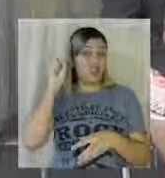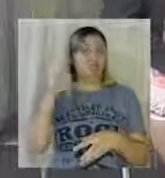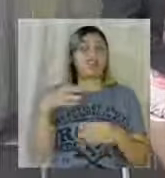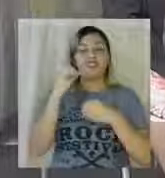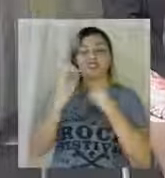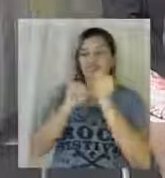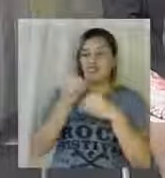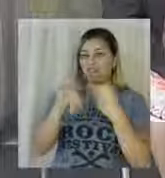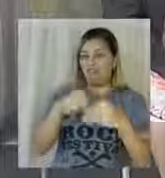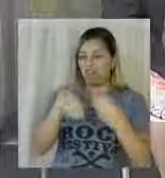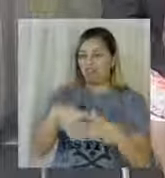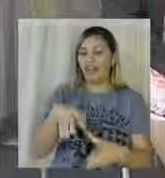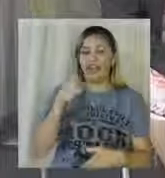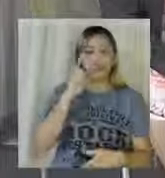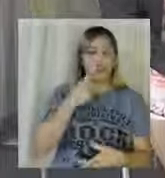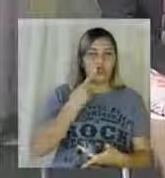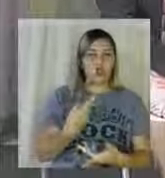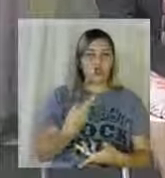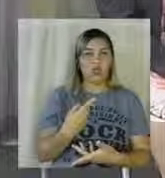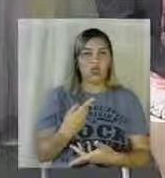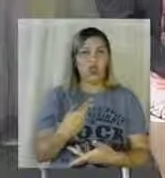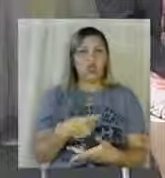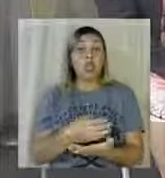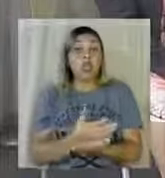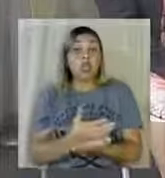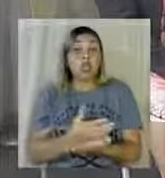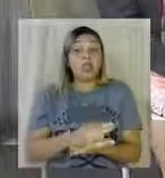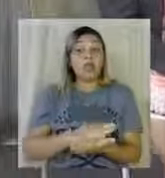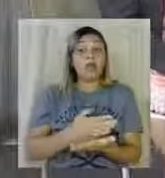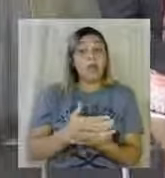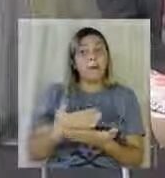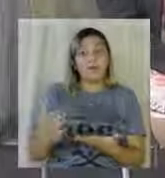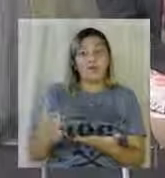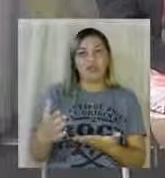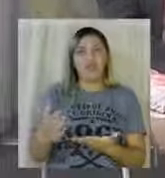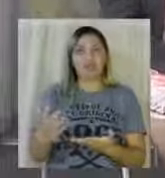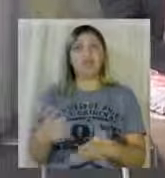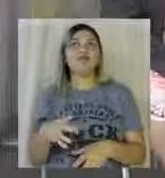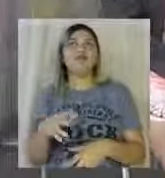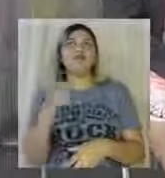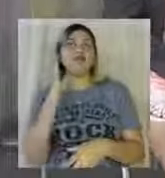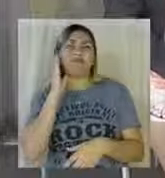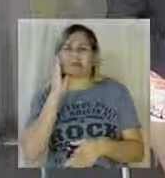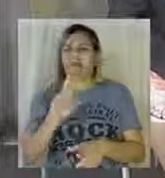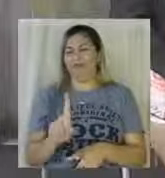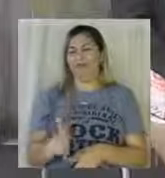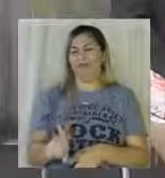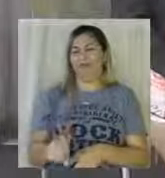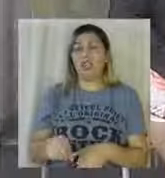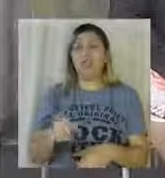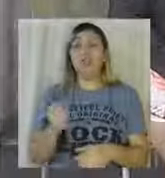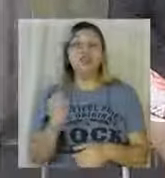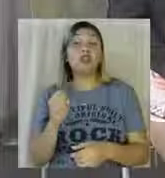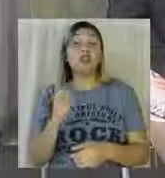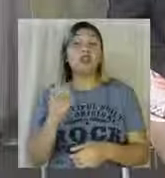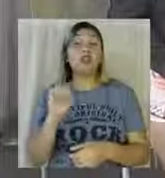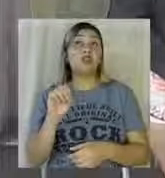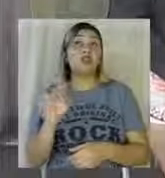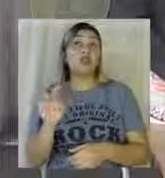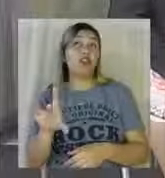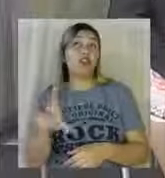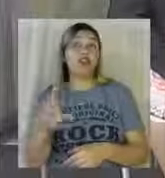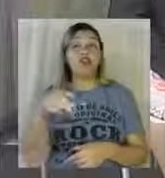surdo. Na época nem sequer tinha telefone, era MSN. E eu conversava muito, trocava muitas